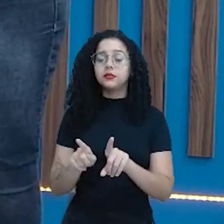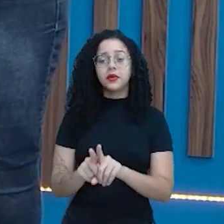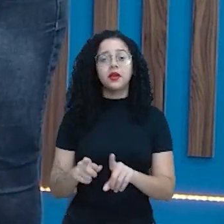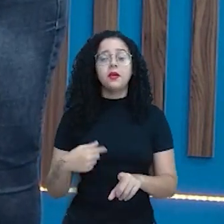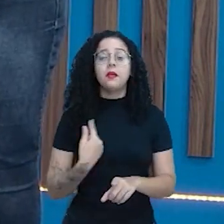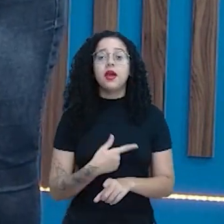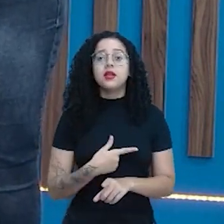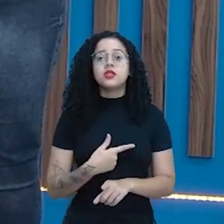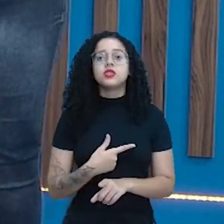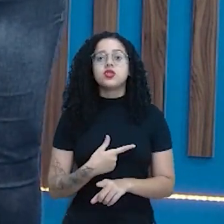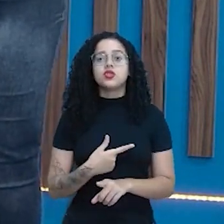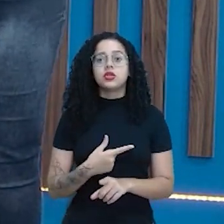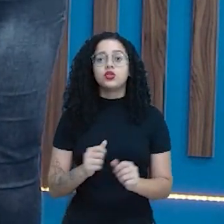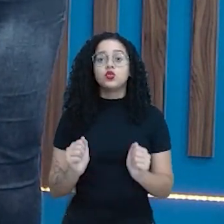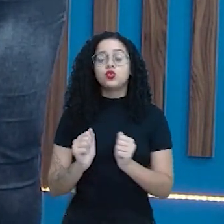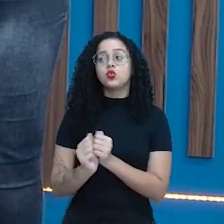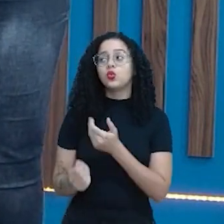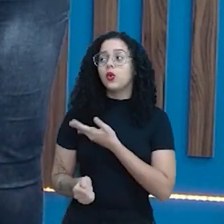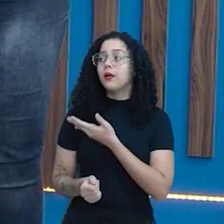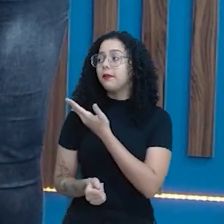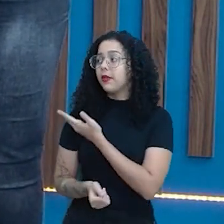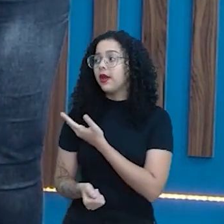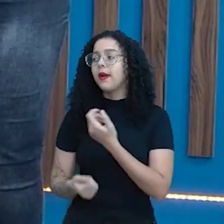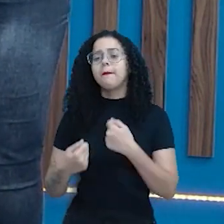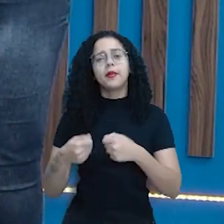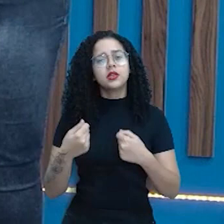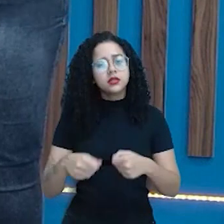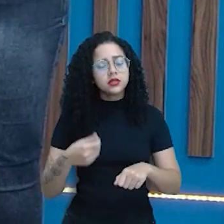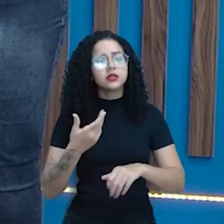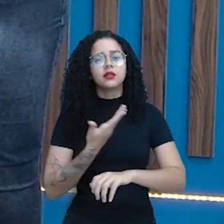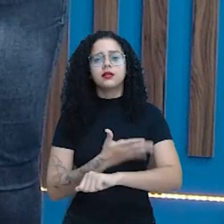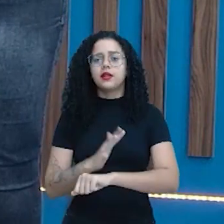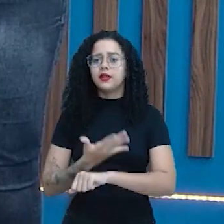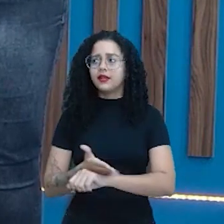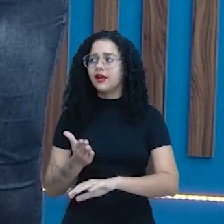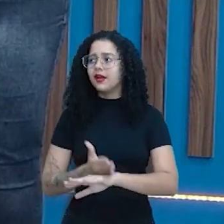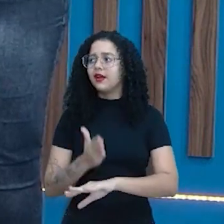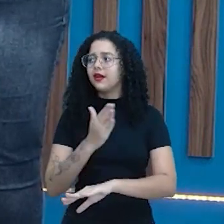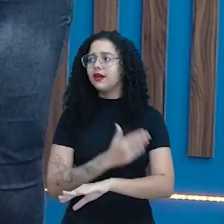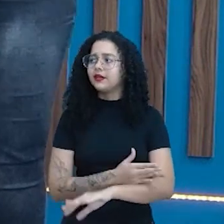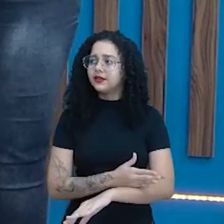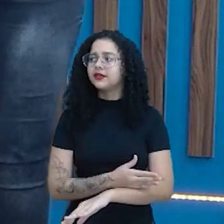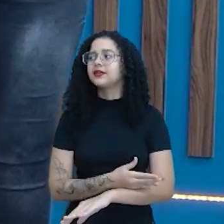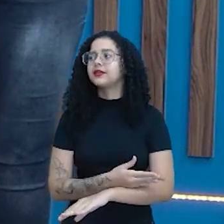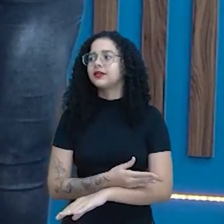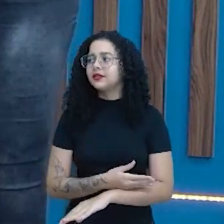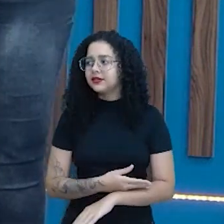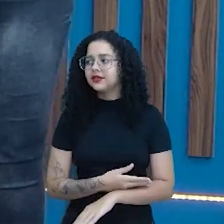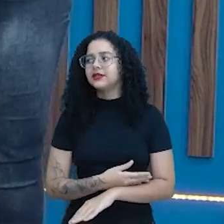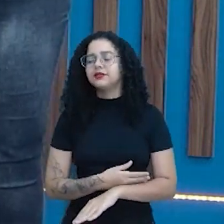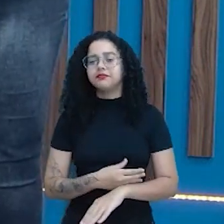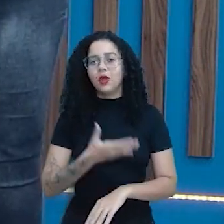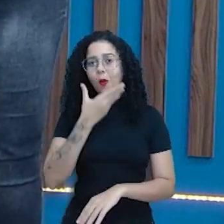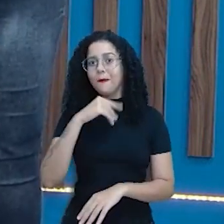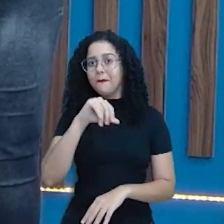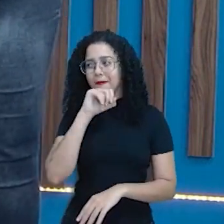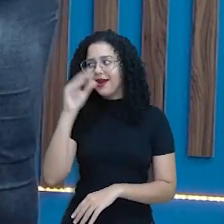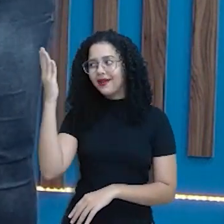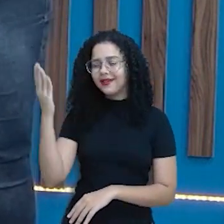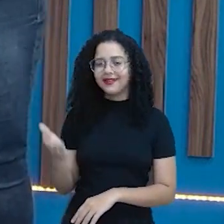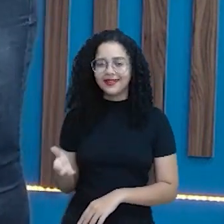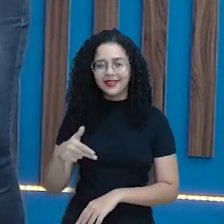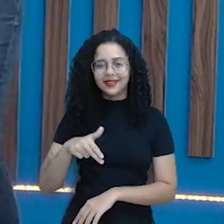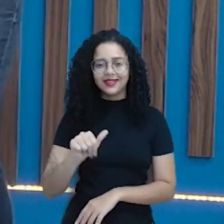gente estar com o nosso coleguinha aqui, a gente precisou de um treinamento, a gente precisou... O professor Pedro, que é o pai do Nau aqui, Tá vendo? né? Ou